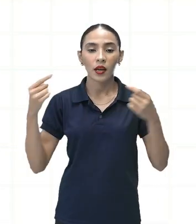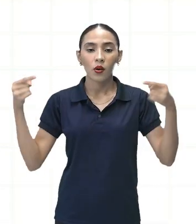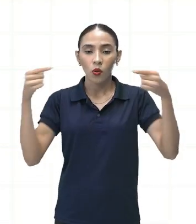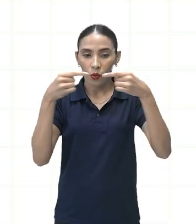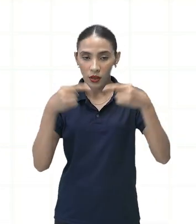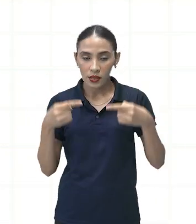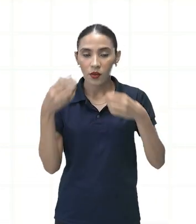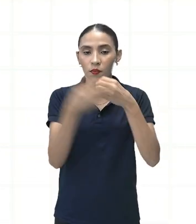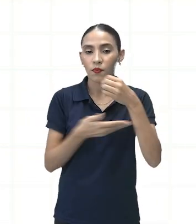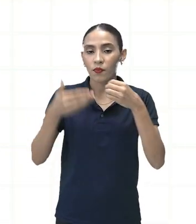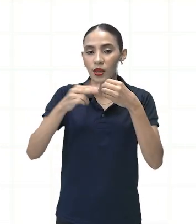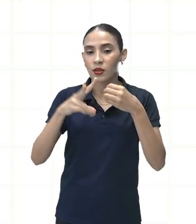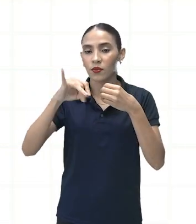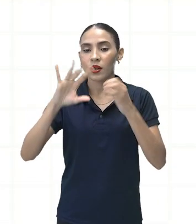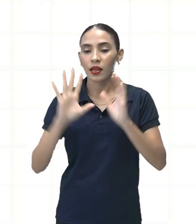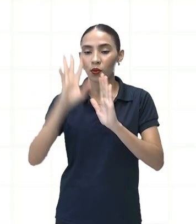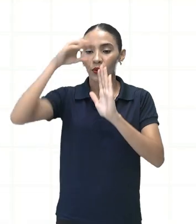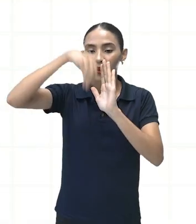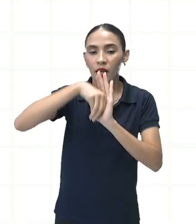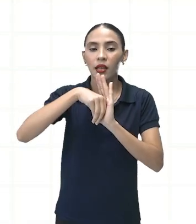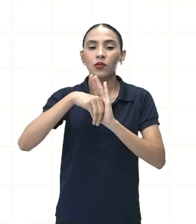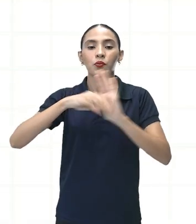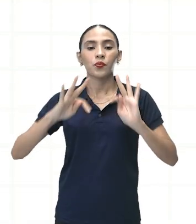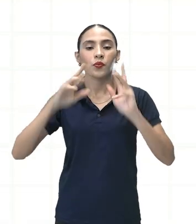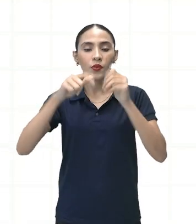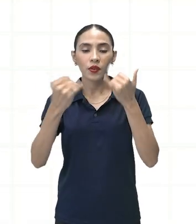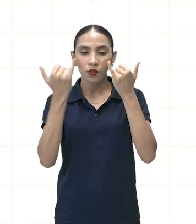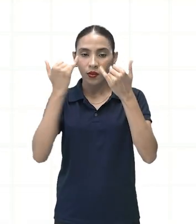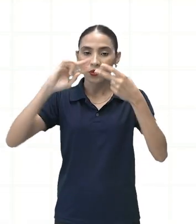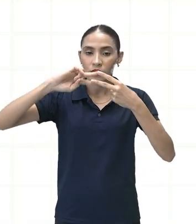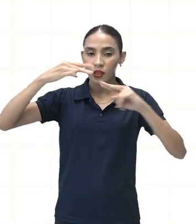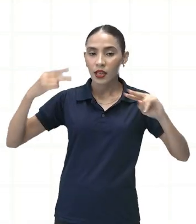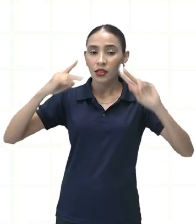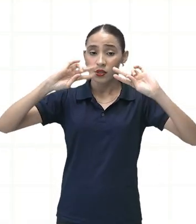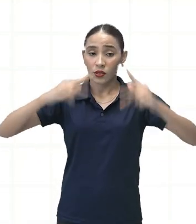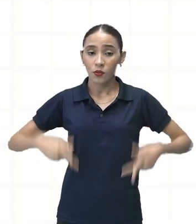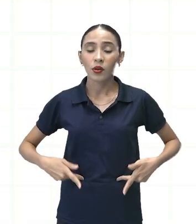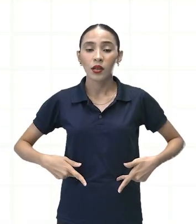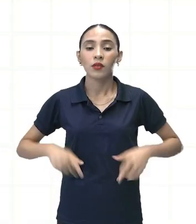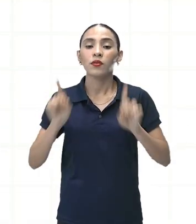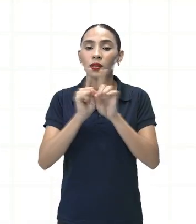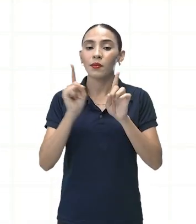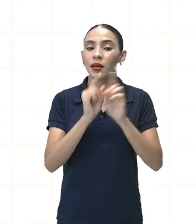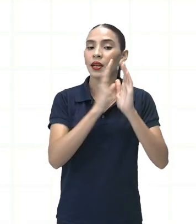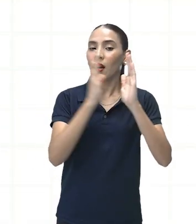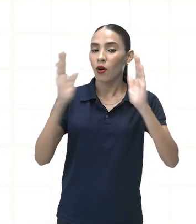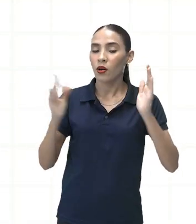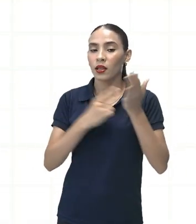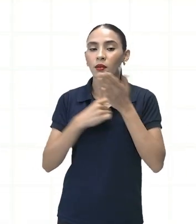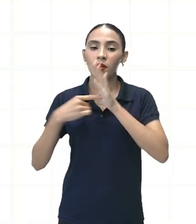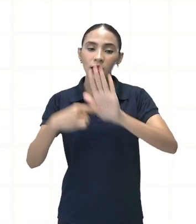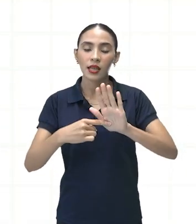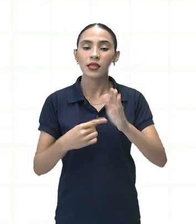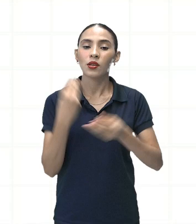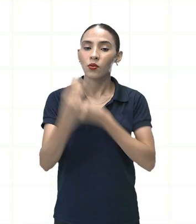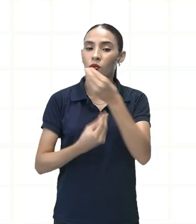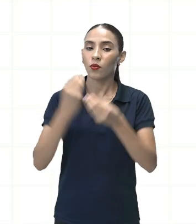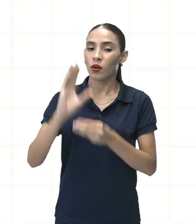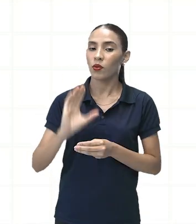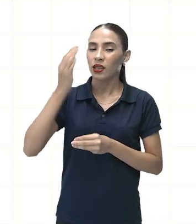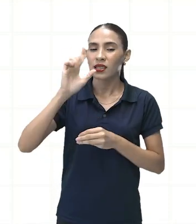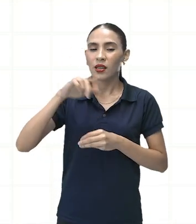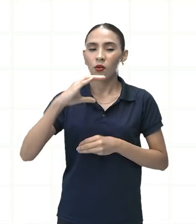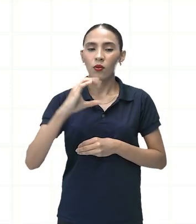dessa conexão entre elas é enorme, pois são essas combinações de bases que guardam todas as informações genéticas do ser